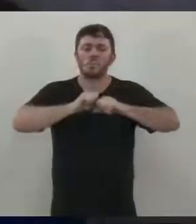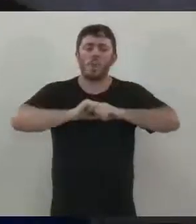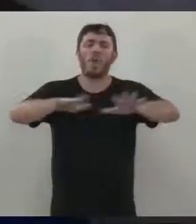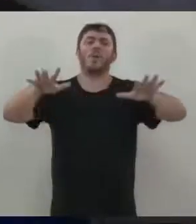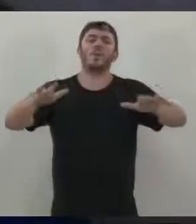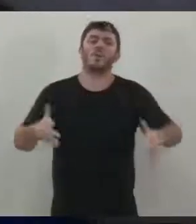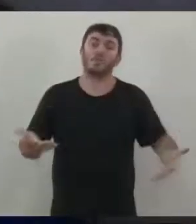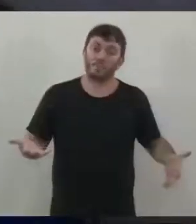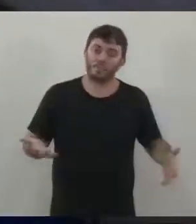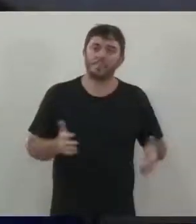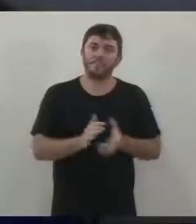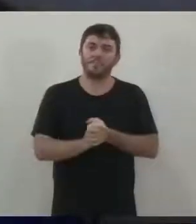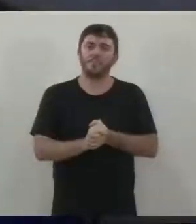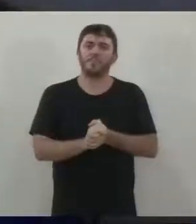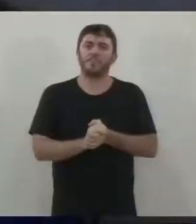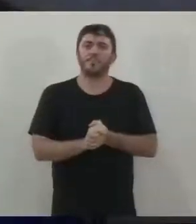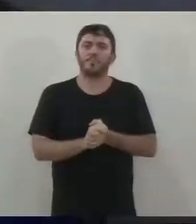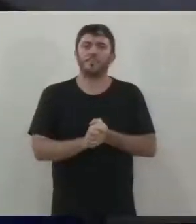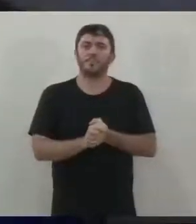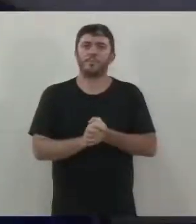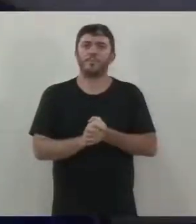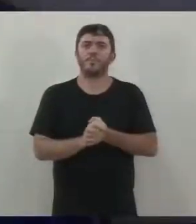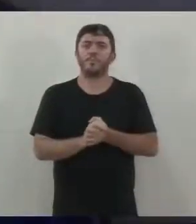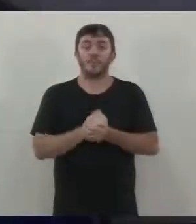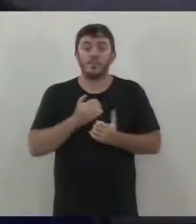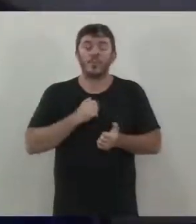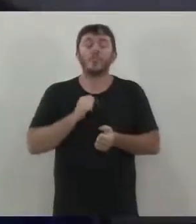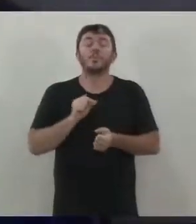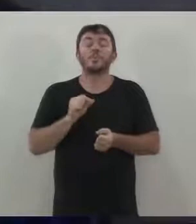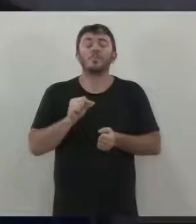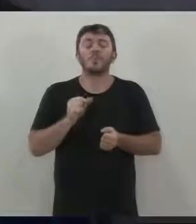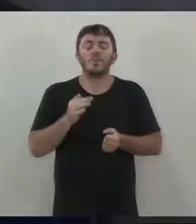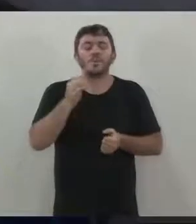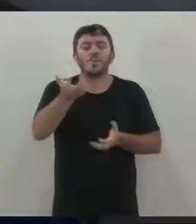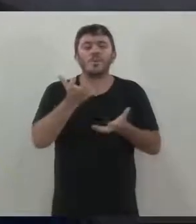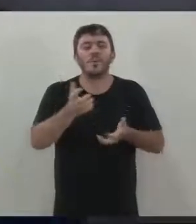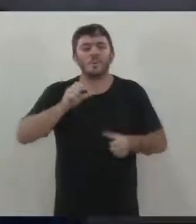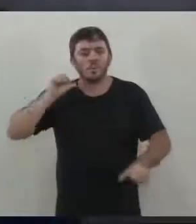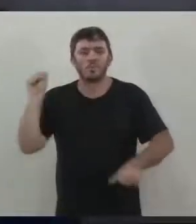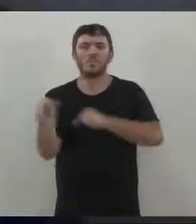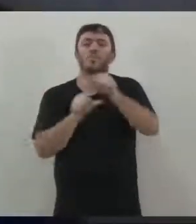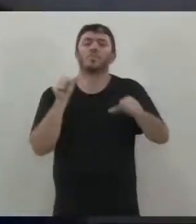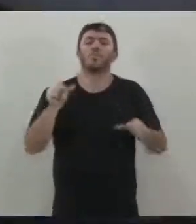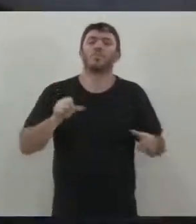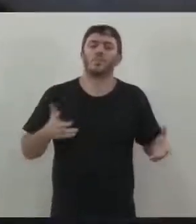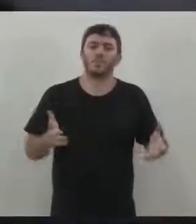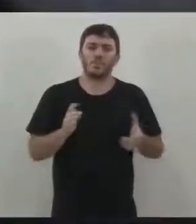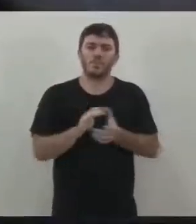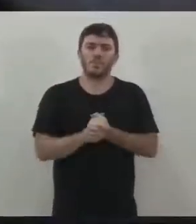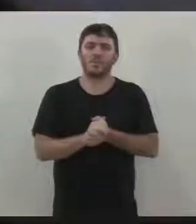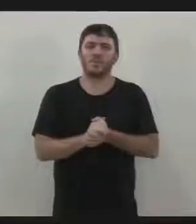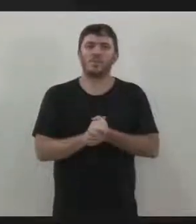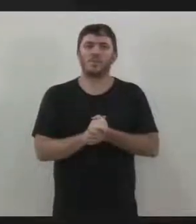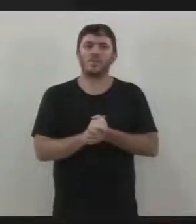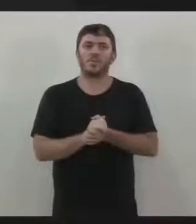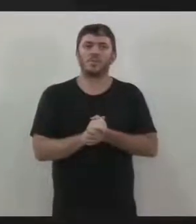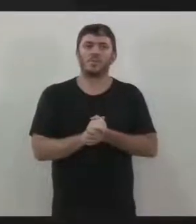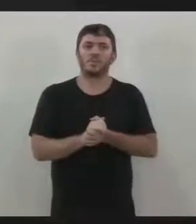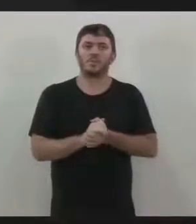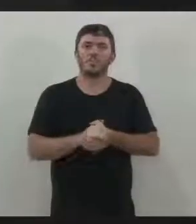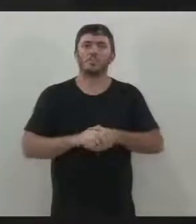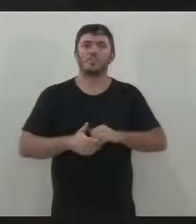espero que um dia isso aí possa mudar, de coração. Por hoje é só, senhor presidente. Boa noite.